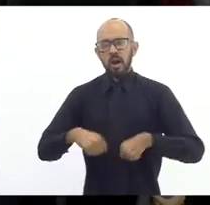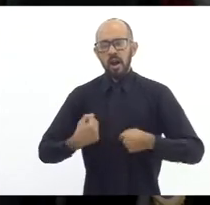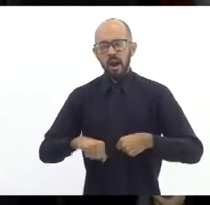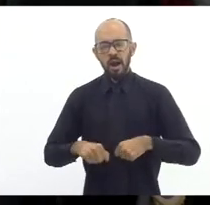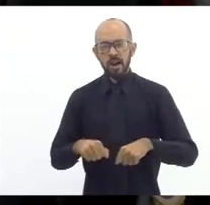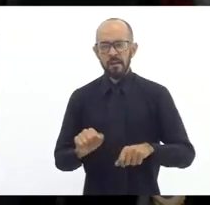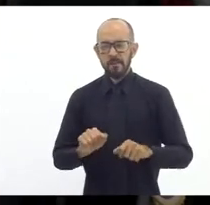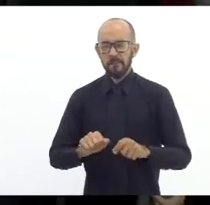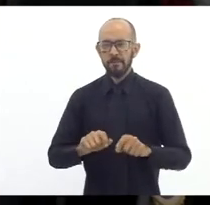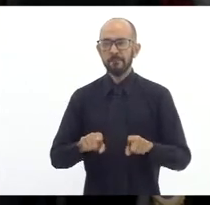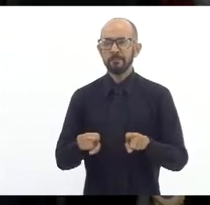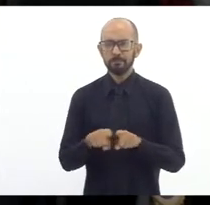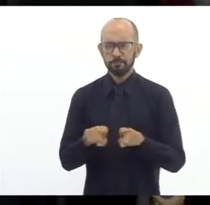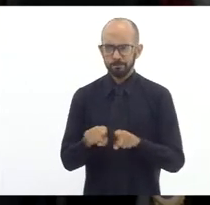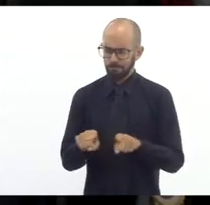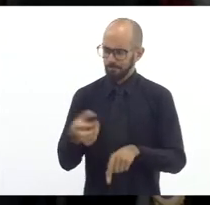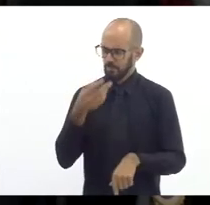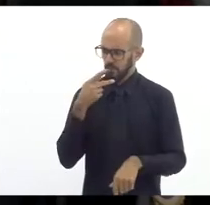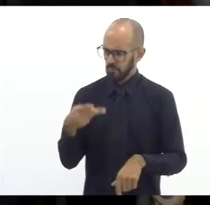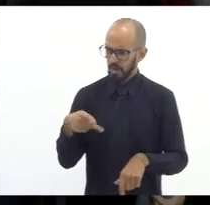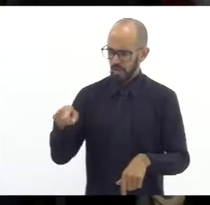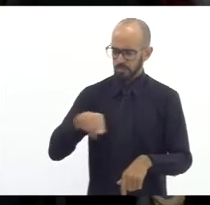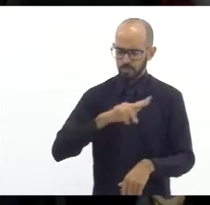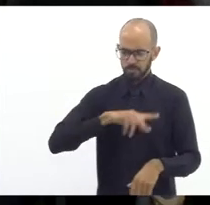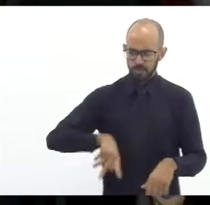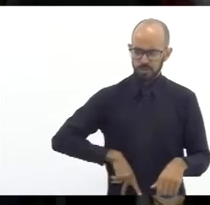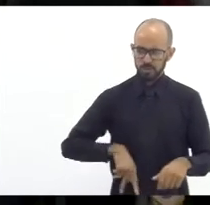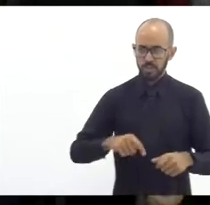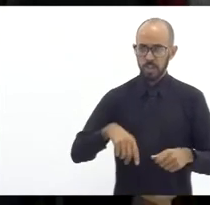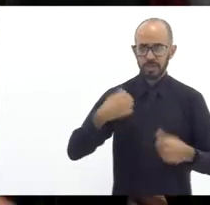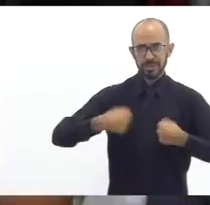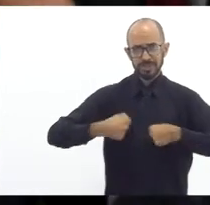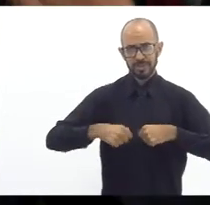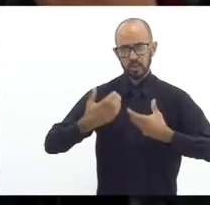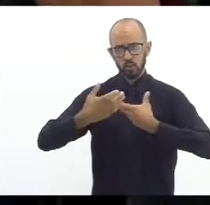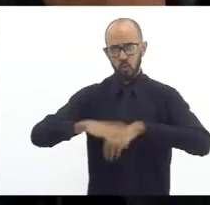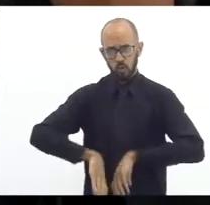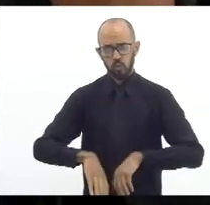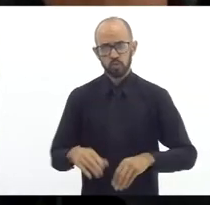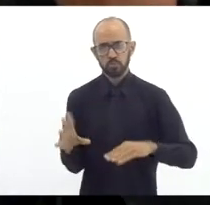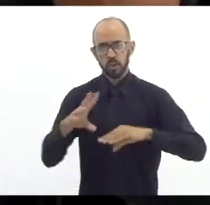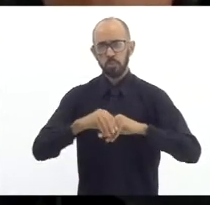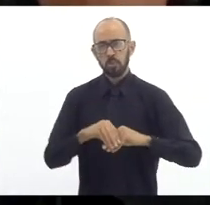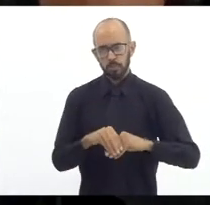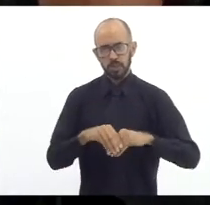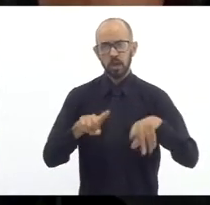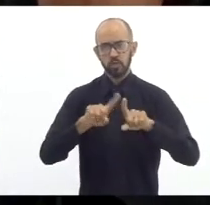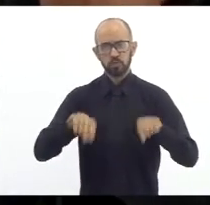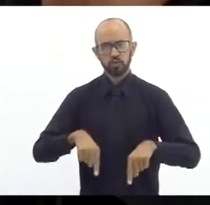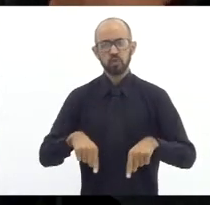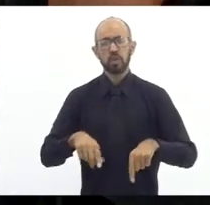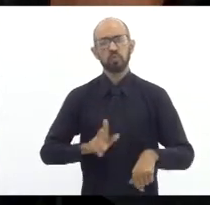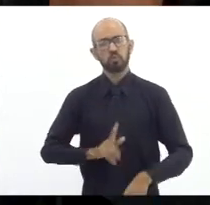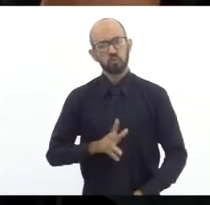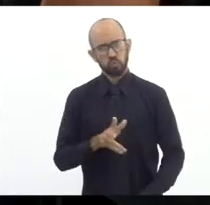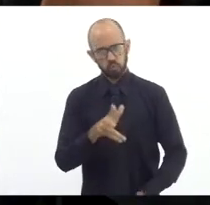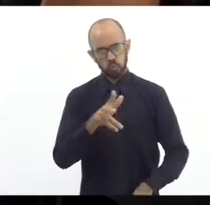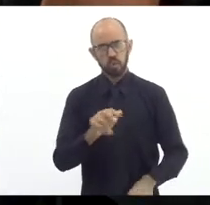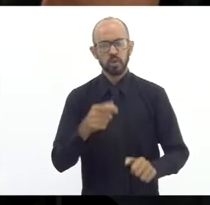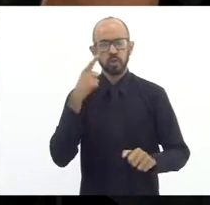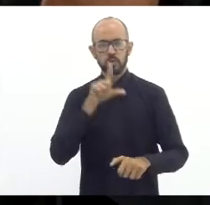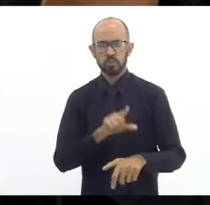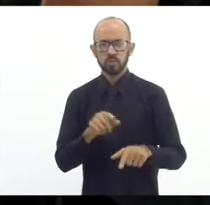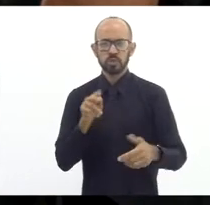foi inclusive dito pelo presidente da Getransp, a necessidade de concurso que venha a reforçar um quadro efetivo e que alcance de